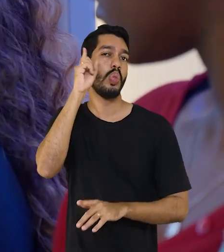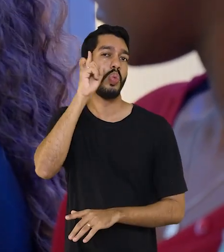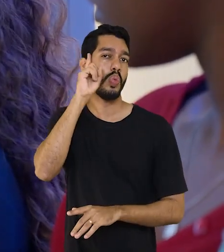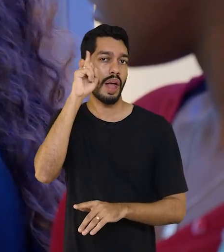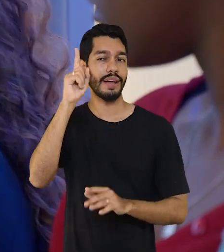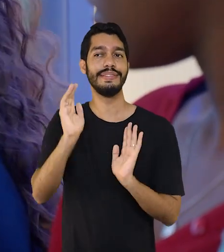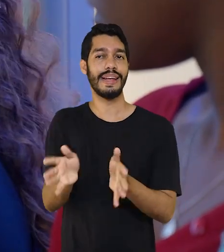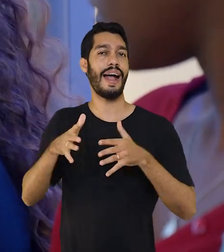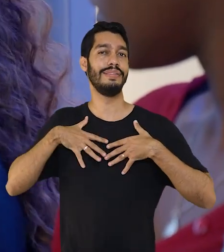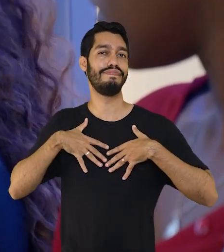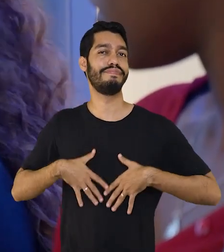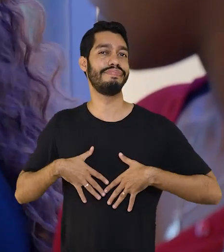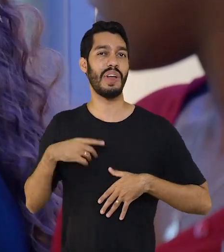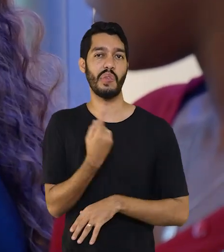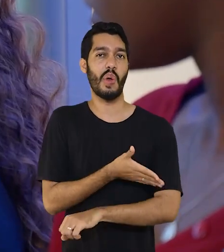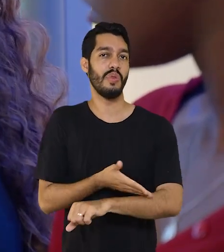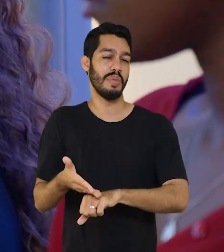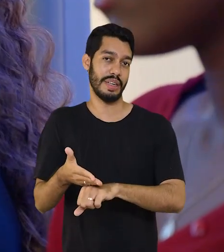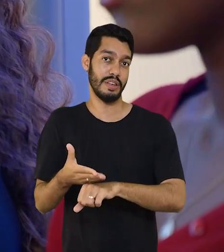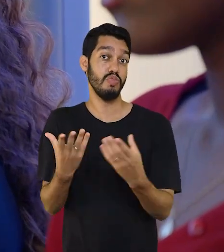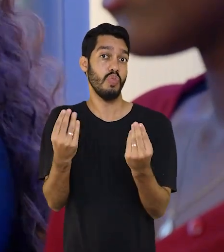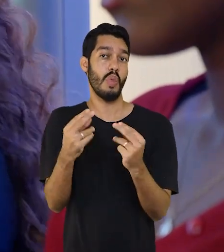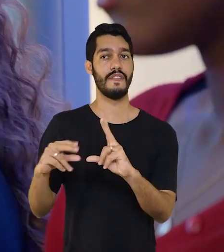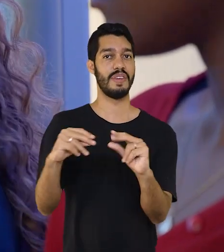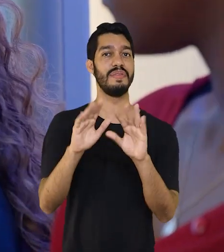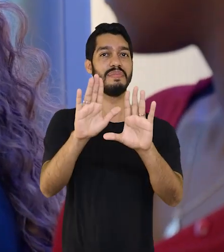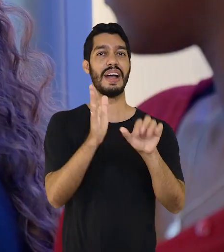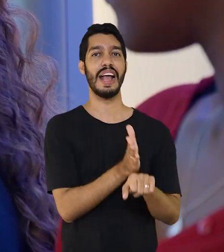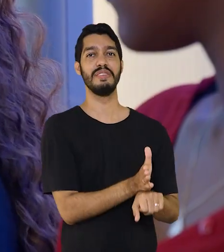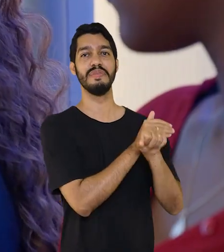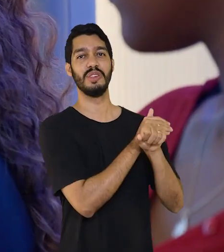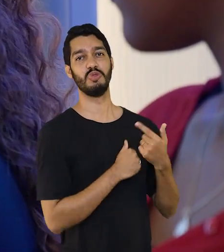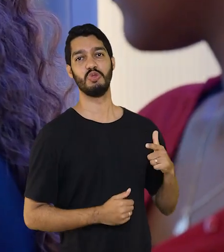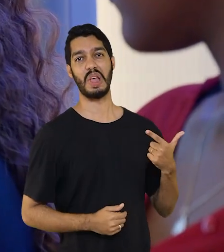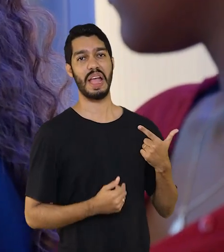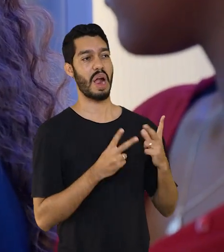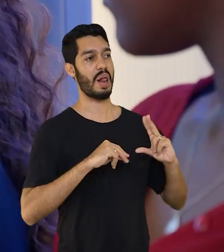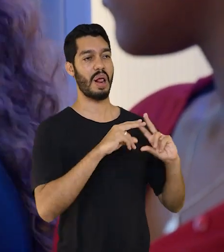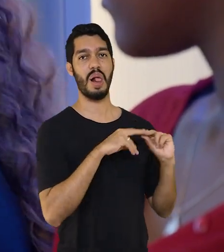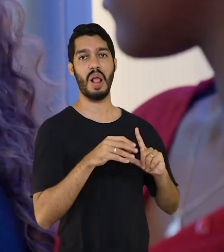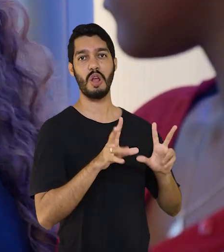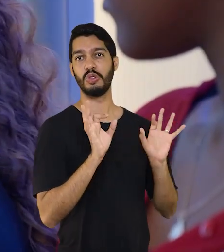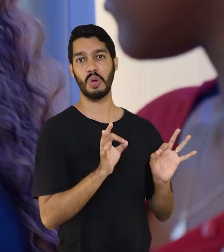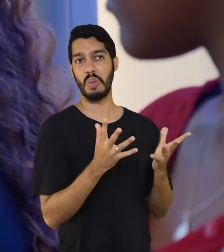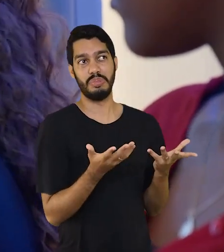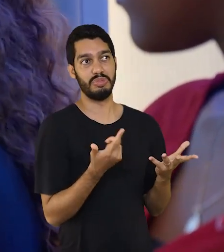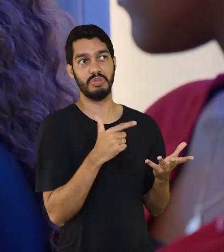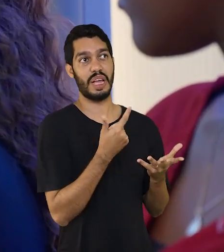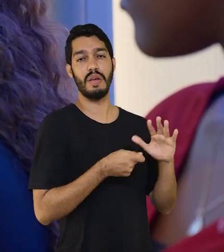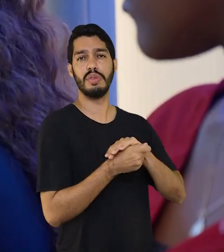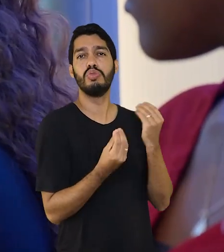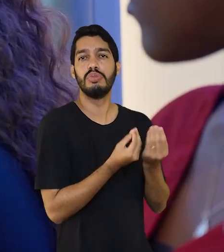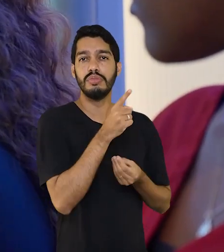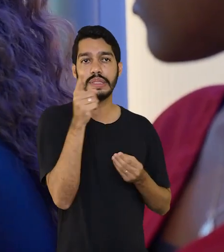inteligência artificial diariamente, ela está inserida e é muito falado, mas antigamente isso não era tão falado, isso não